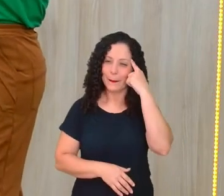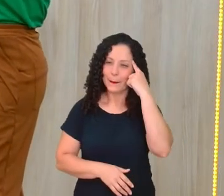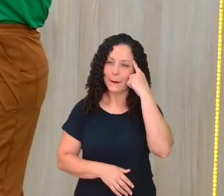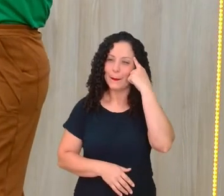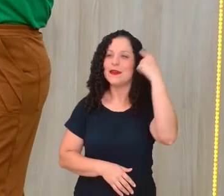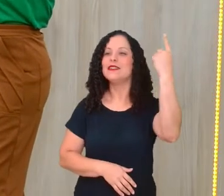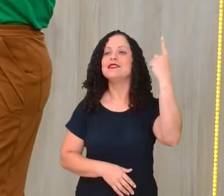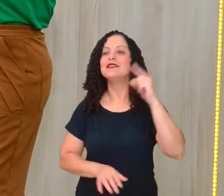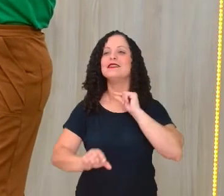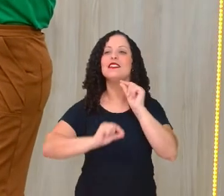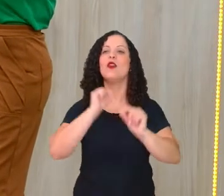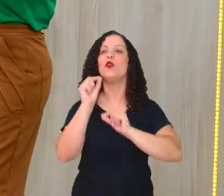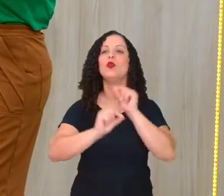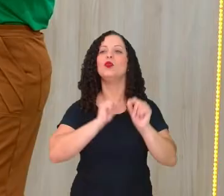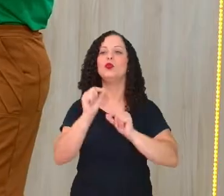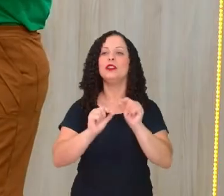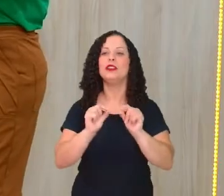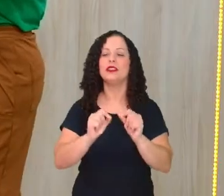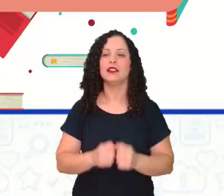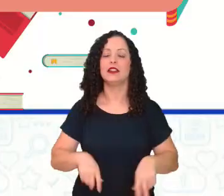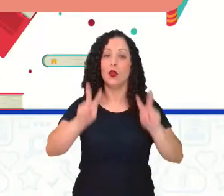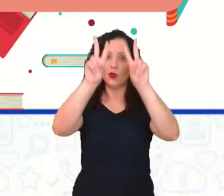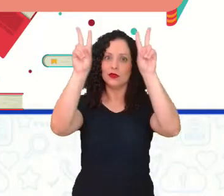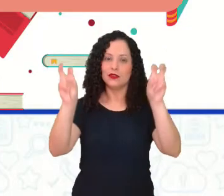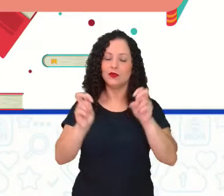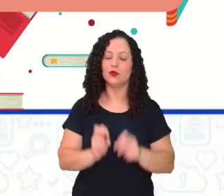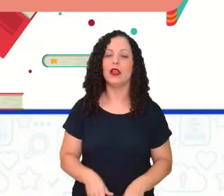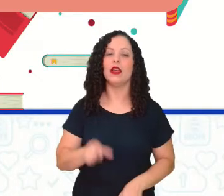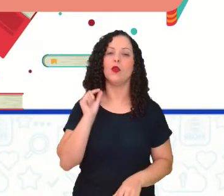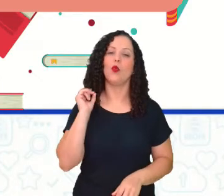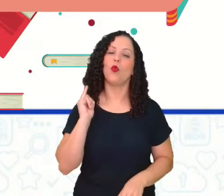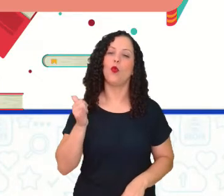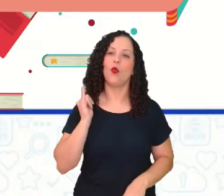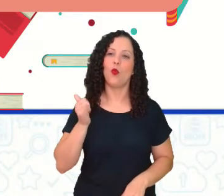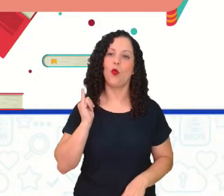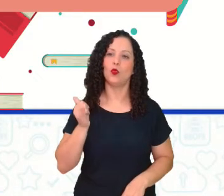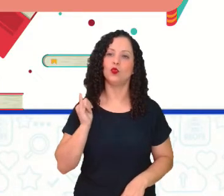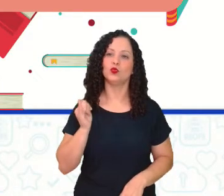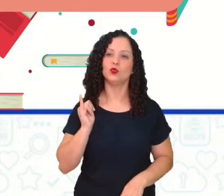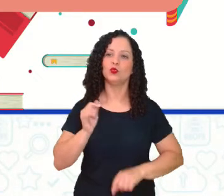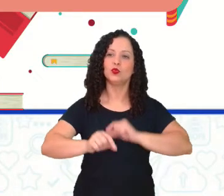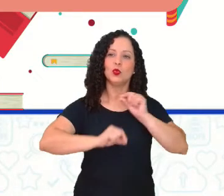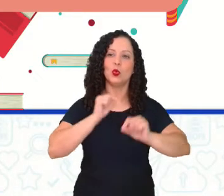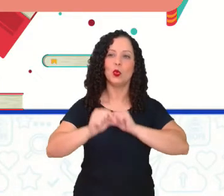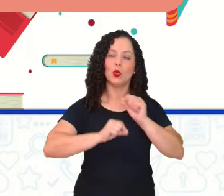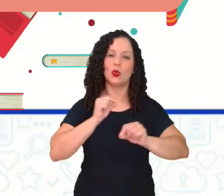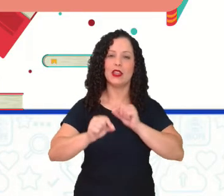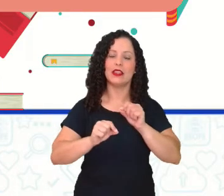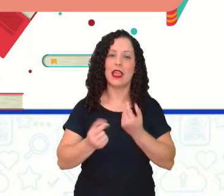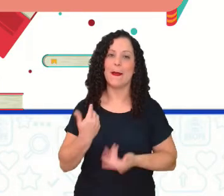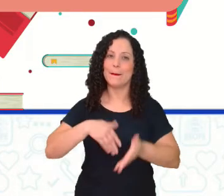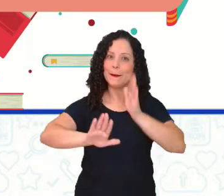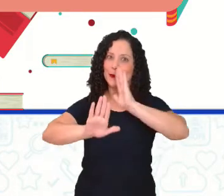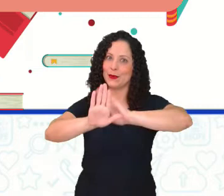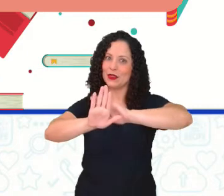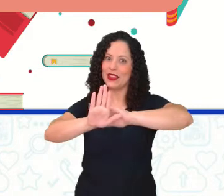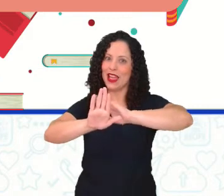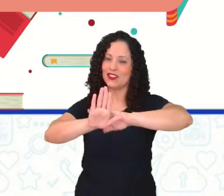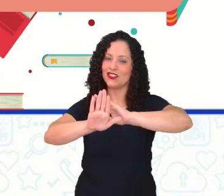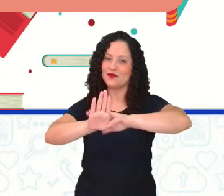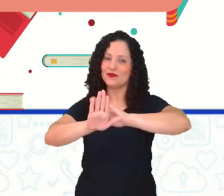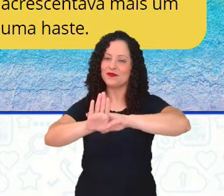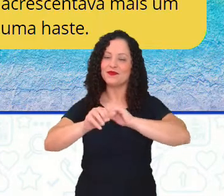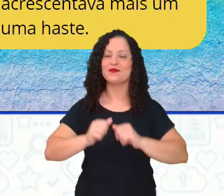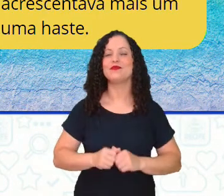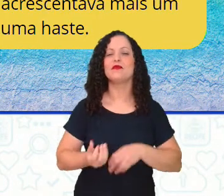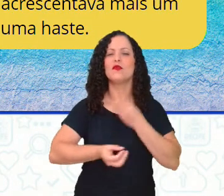desenvolvimento a partir dos textos, a gente vai ler um conto intitulado Além do Bastidor, da Marina Colasanti, que é essa autora que a gente